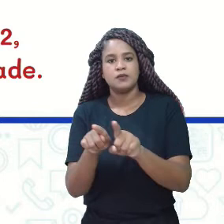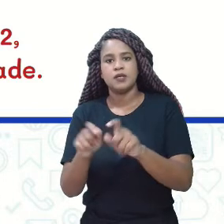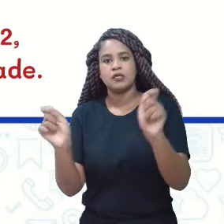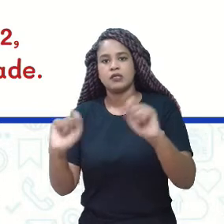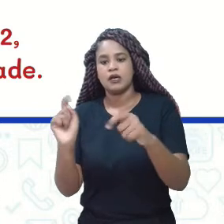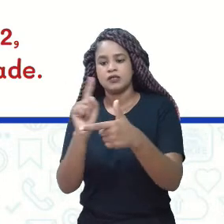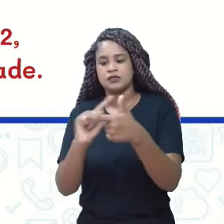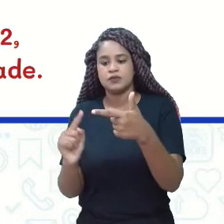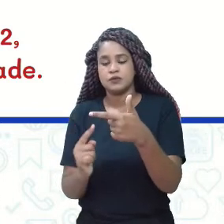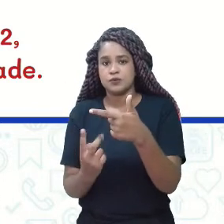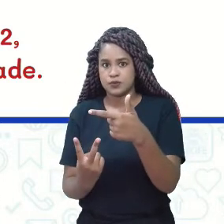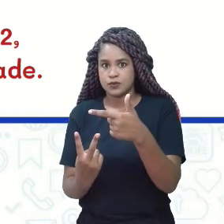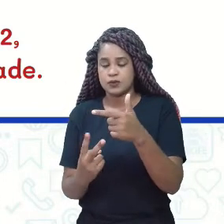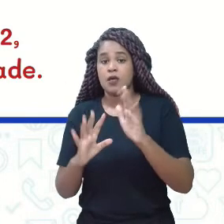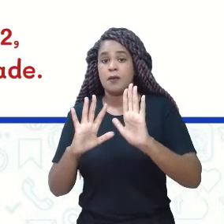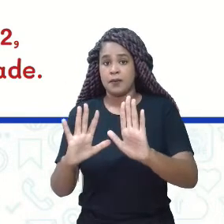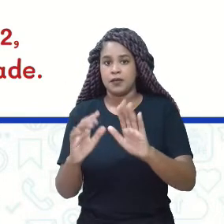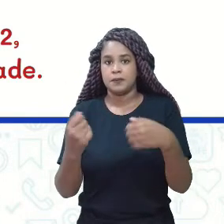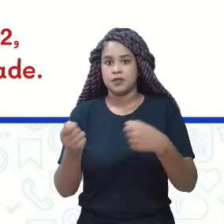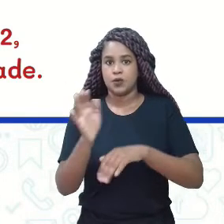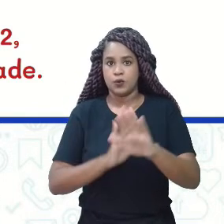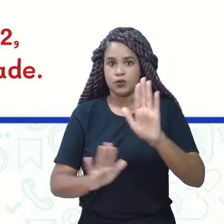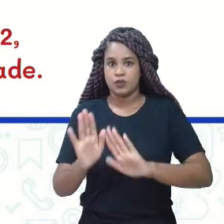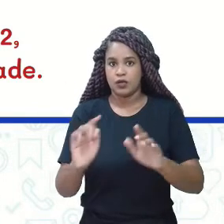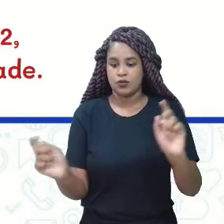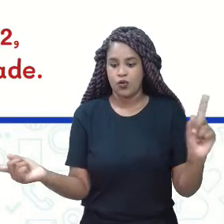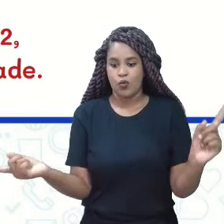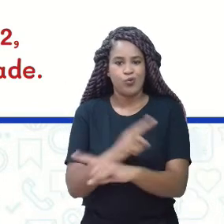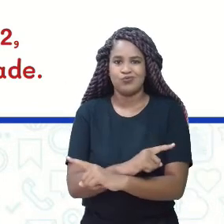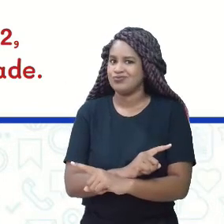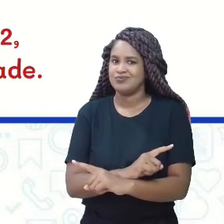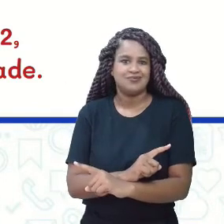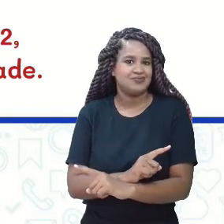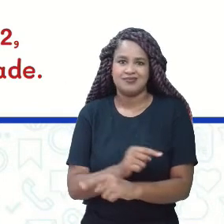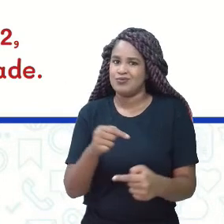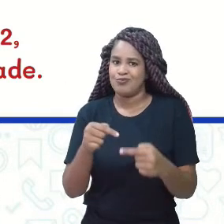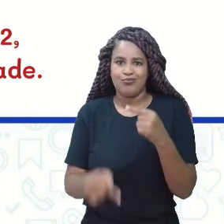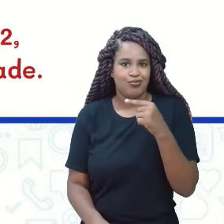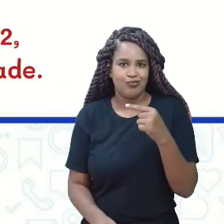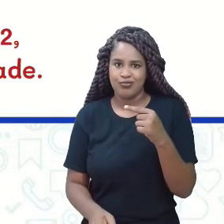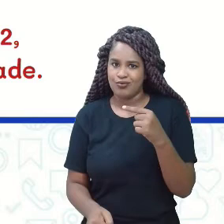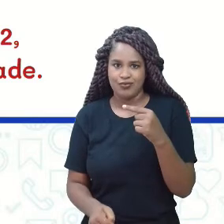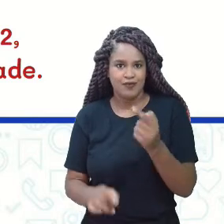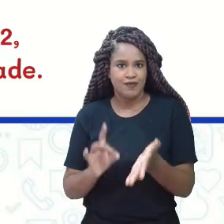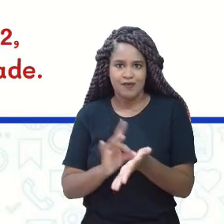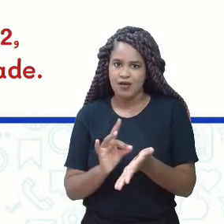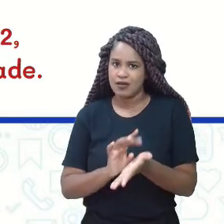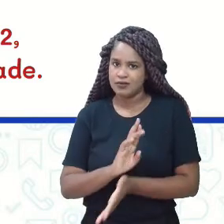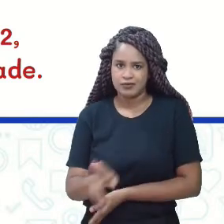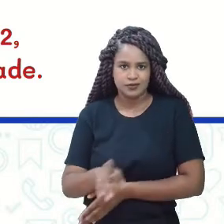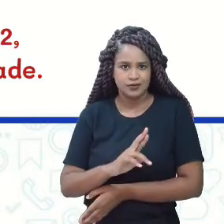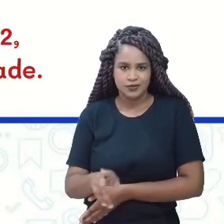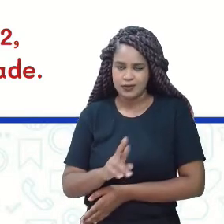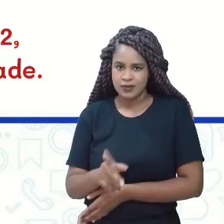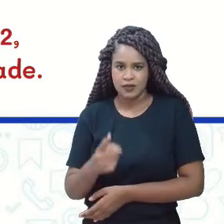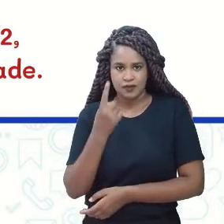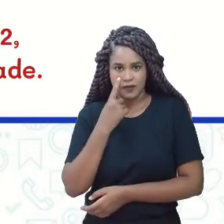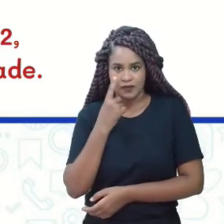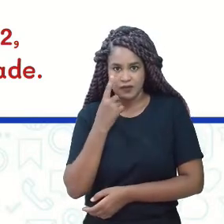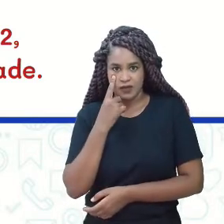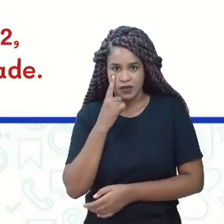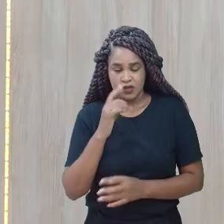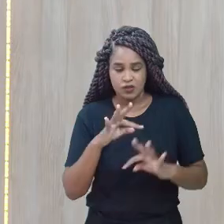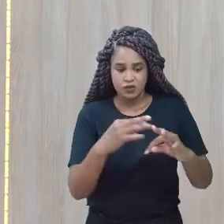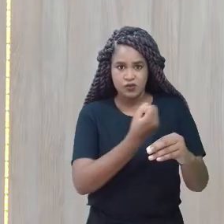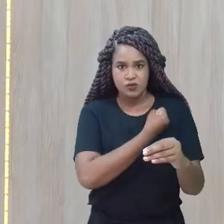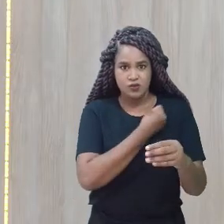2. Mas, tem que ter cuidado, o contrário não necessariamente é verdadeiro. Não é todo mundo que divide para